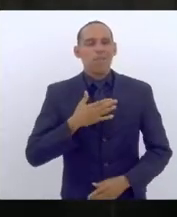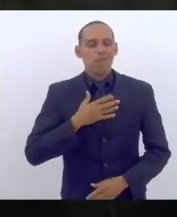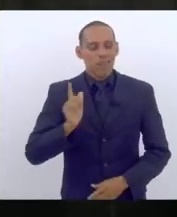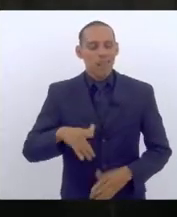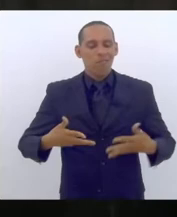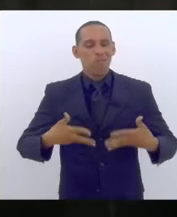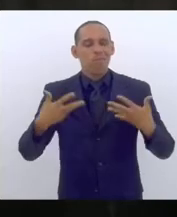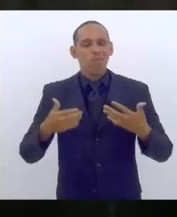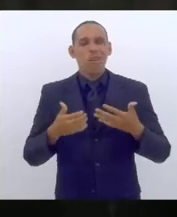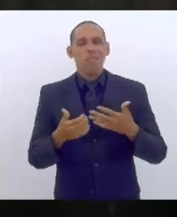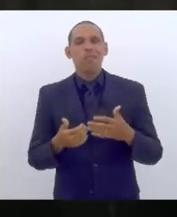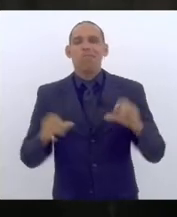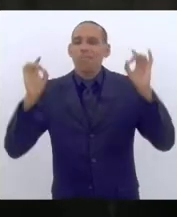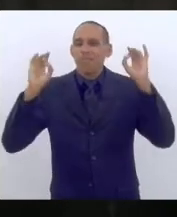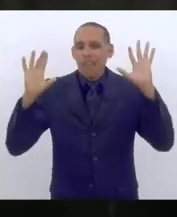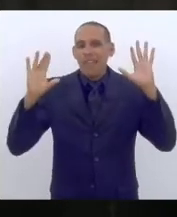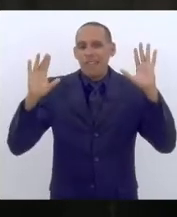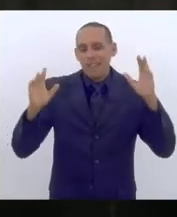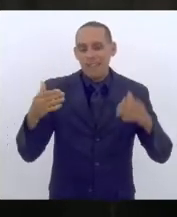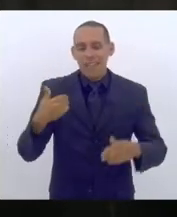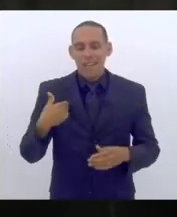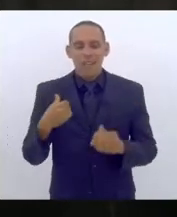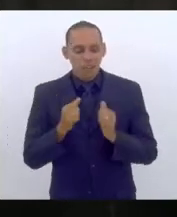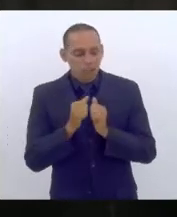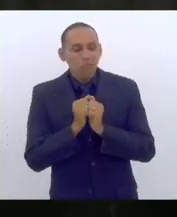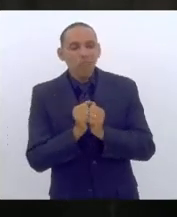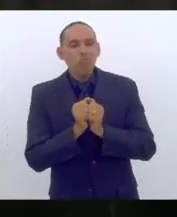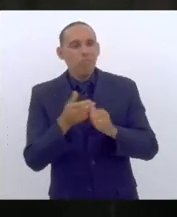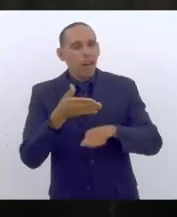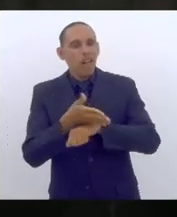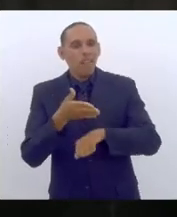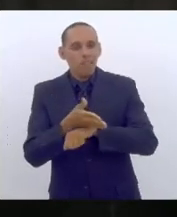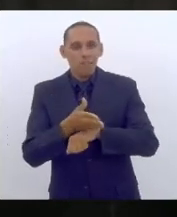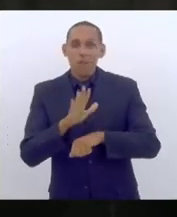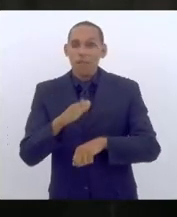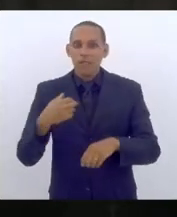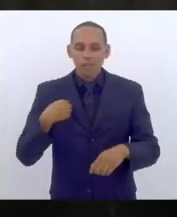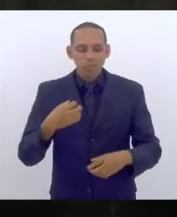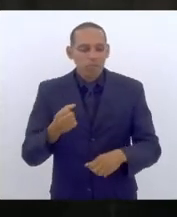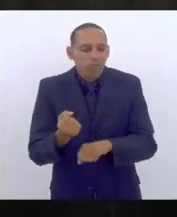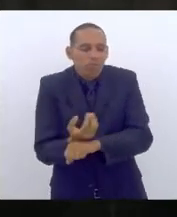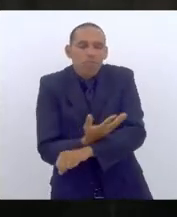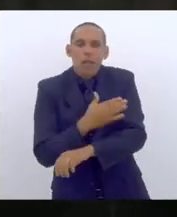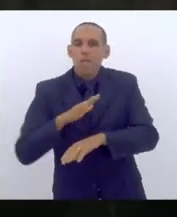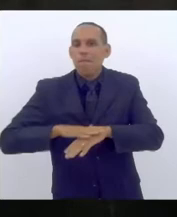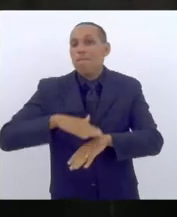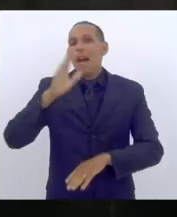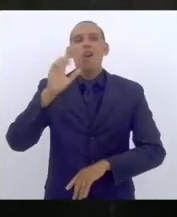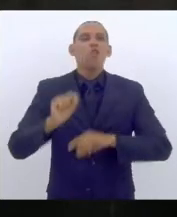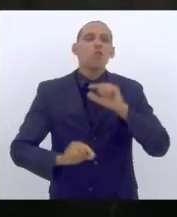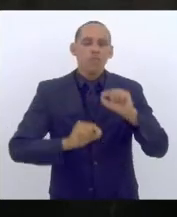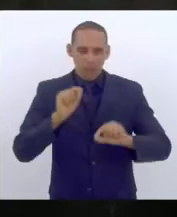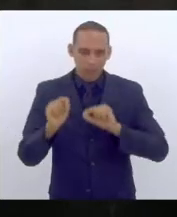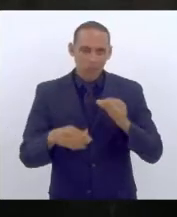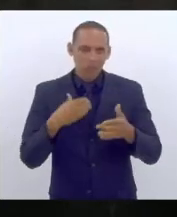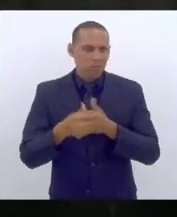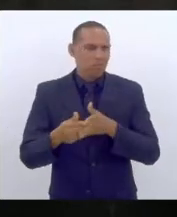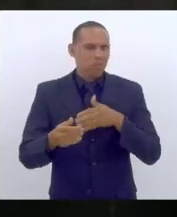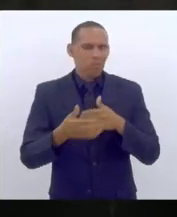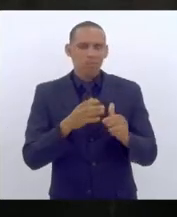e um privilégio fazer parte disso mas o que me de fato me emociona mais é saber que independente disso